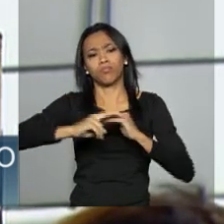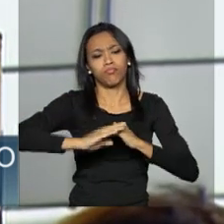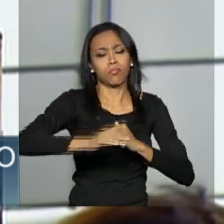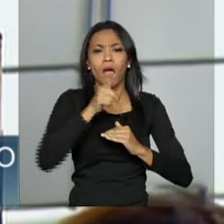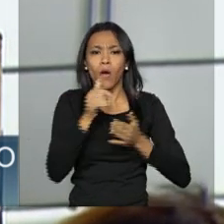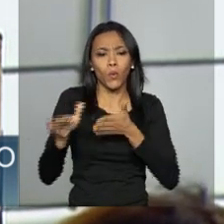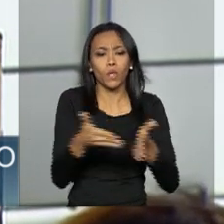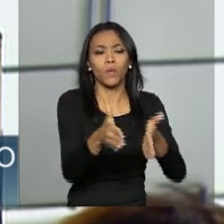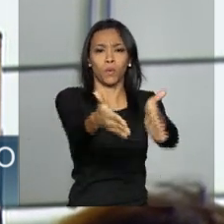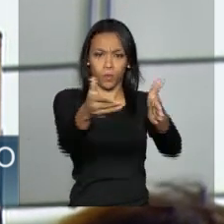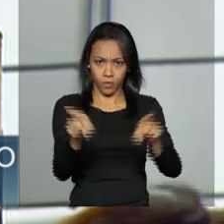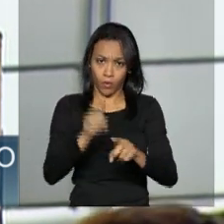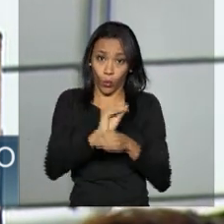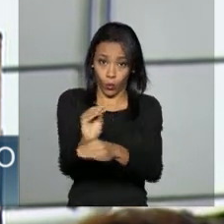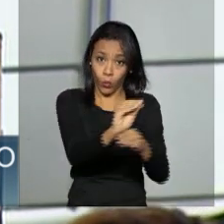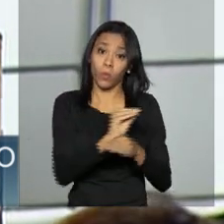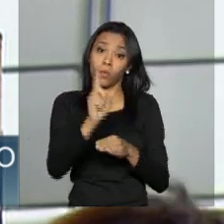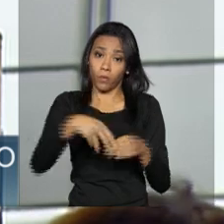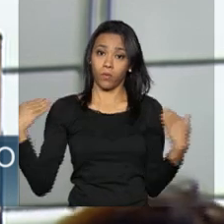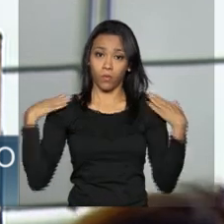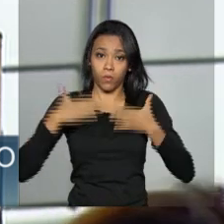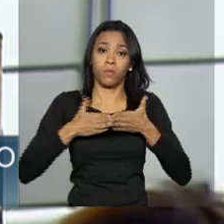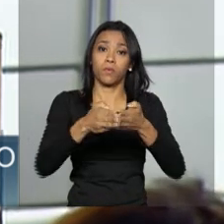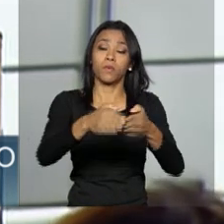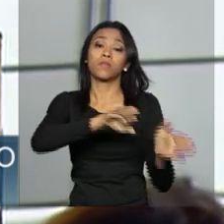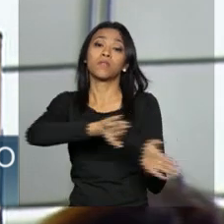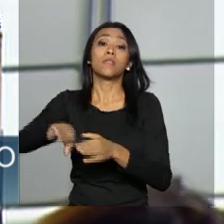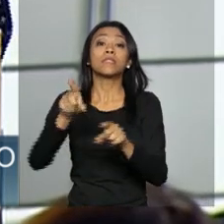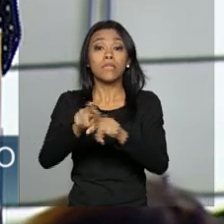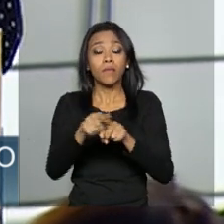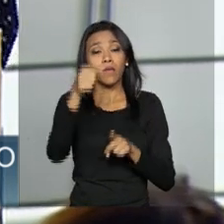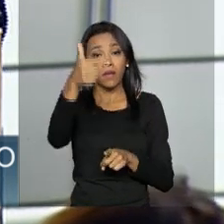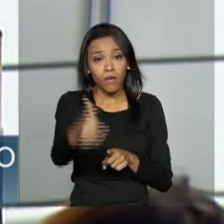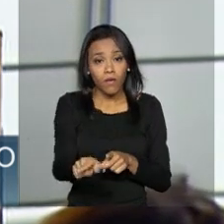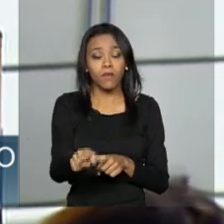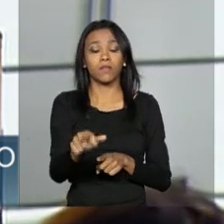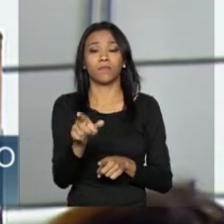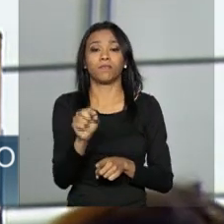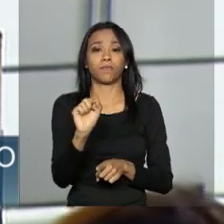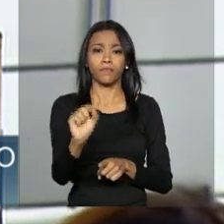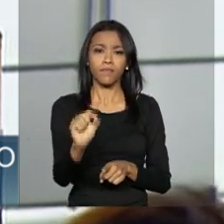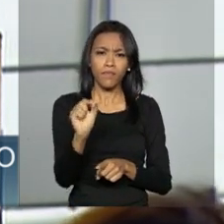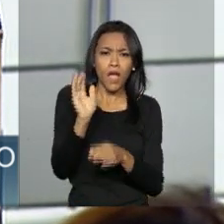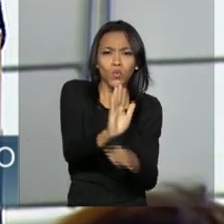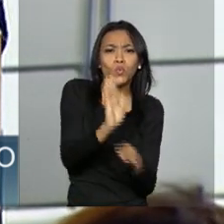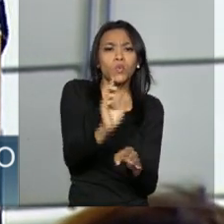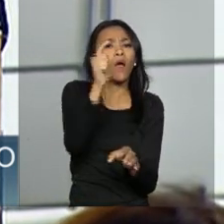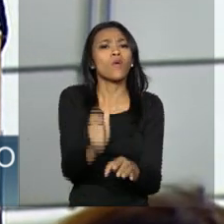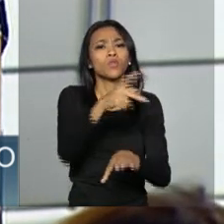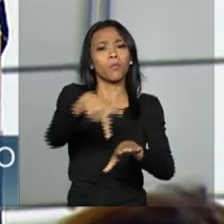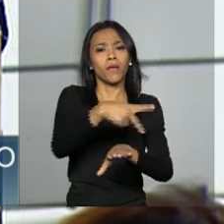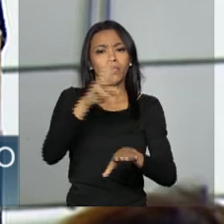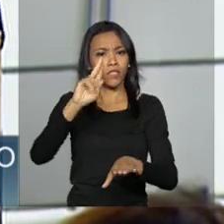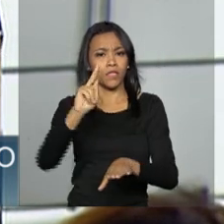em missões de paz sob a égide da Organização das Nações Unidas, E isso ocorre no Haiti e no Líbano,